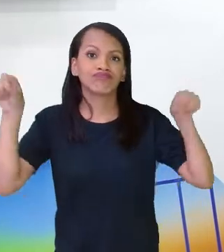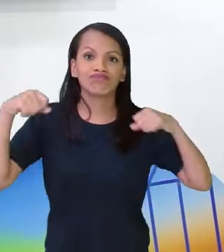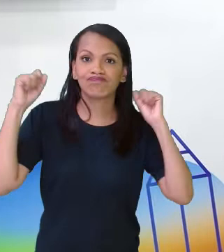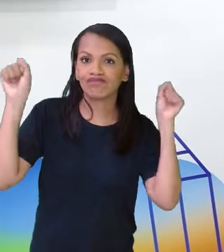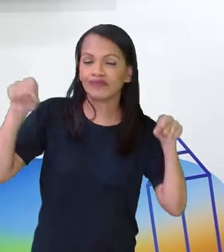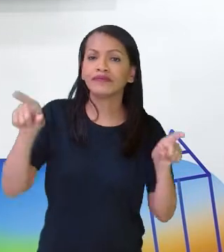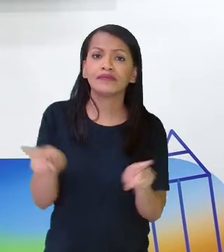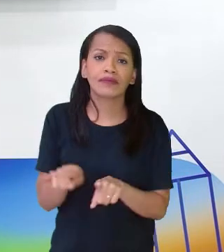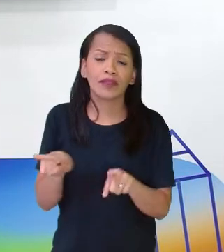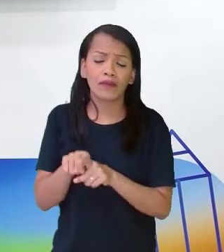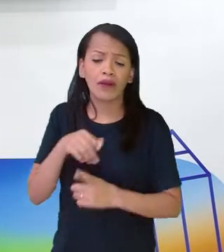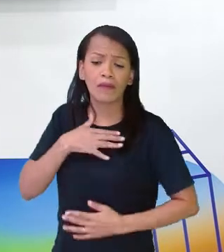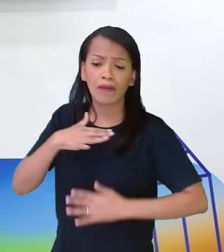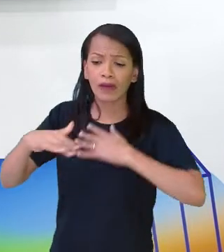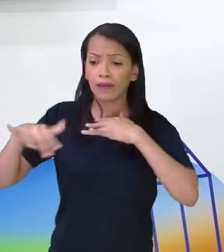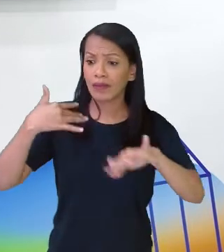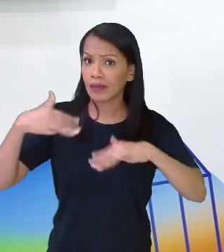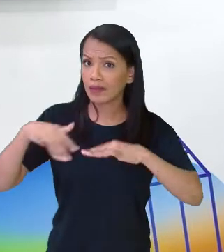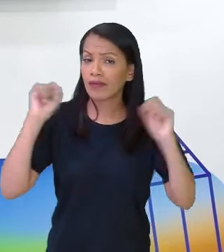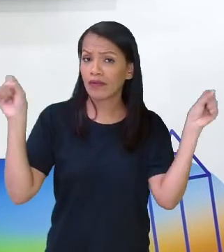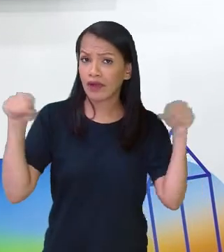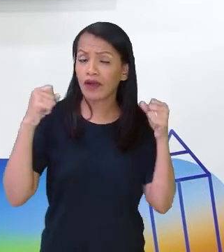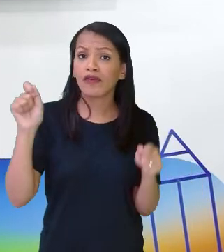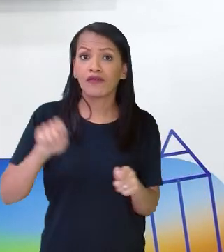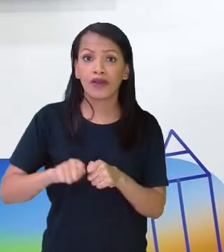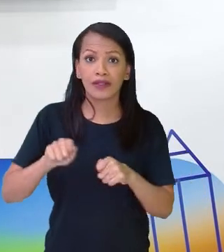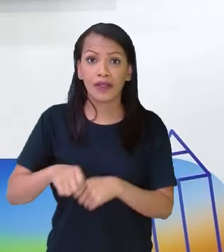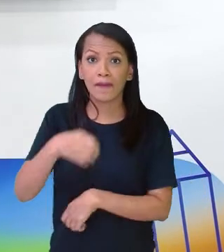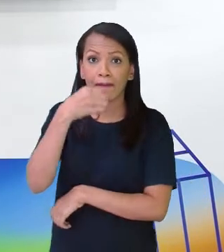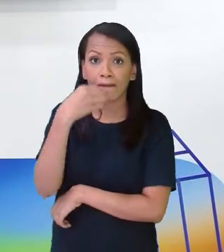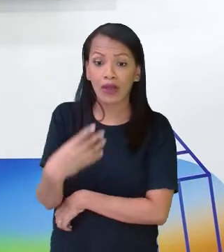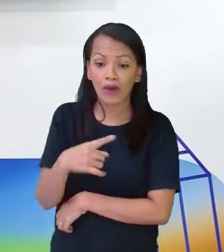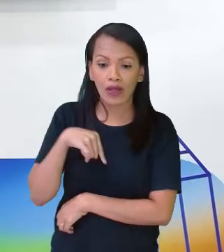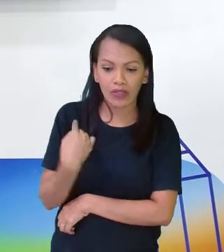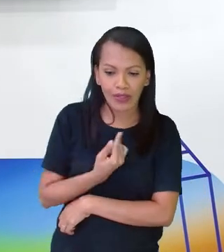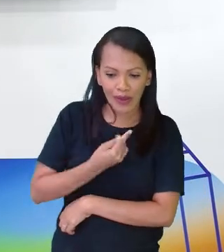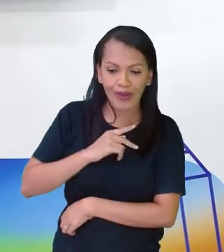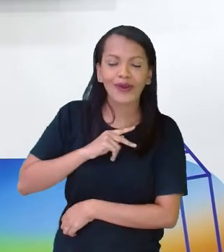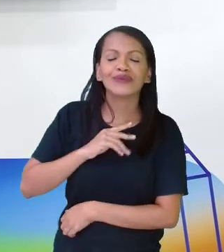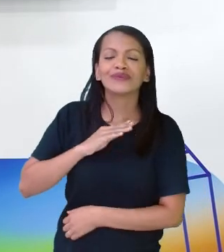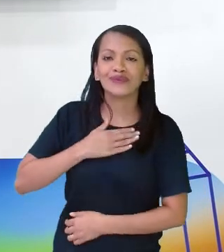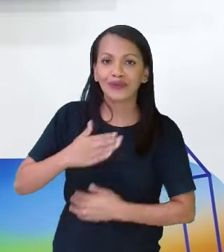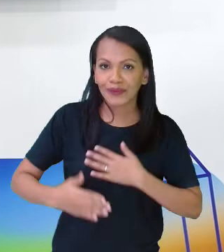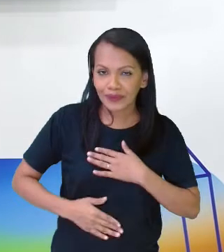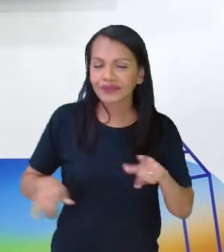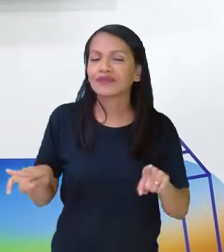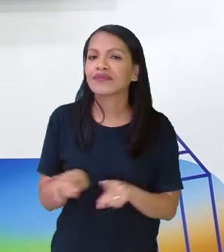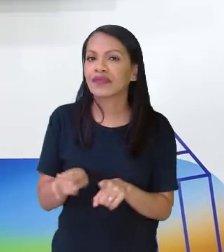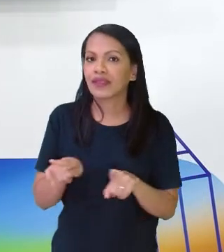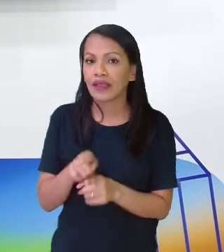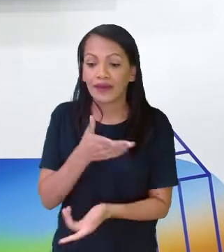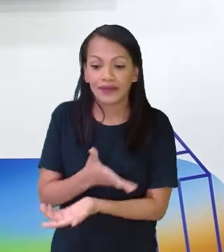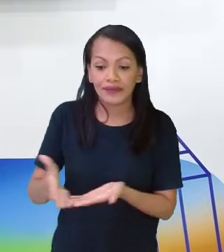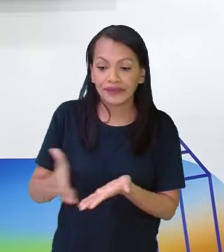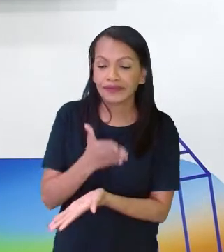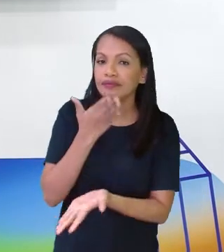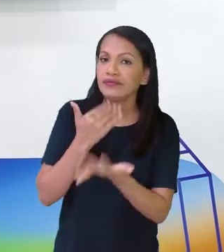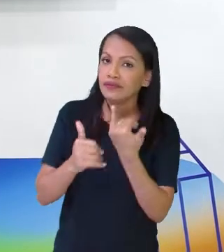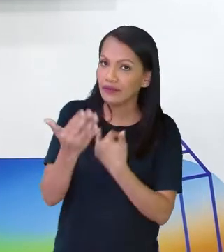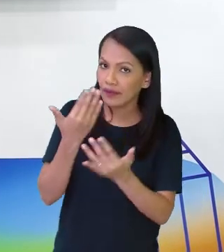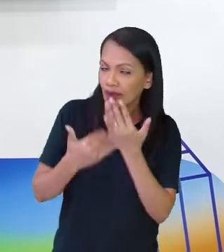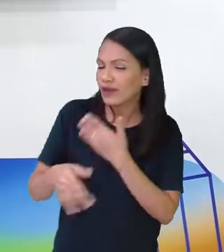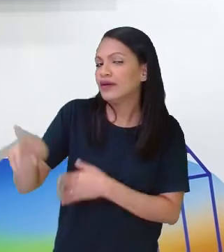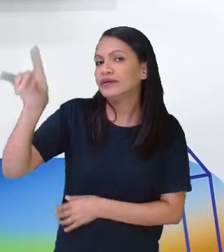essas atividades físicas vão fazer bem para o nosso corpo. E existem também alguns alimentos que a gente tem que consumir